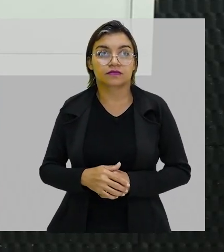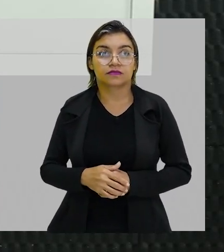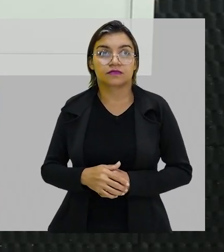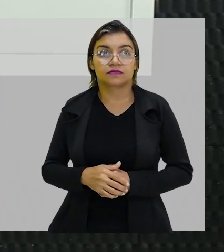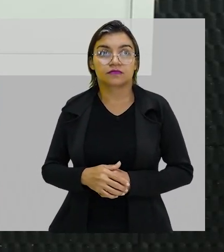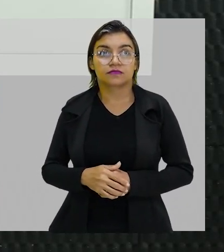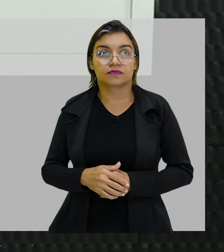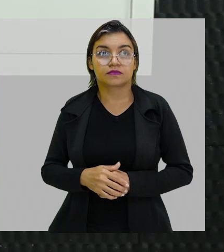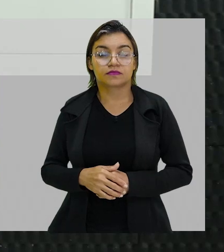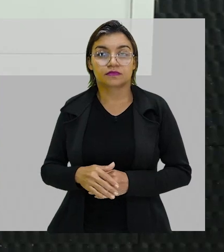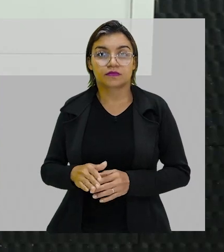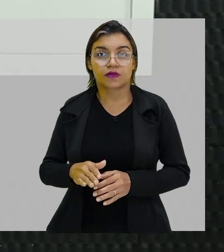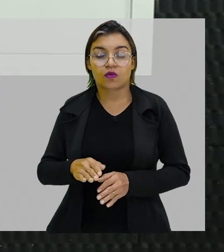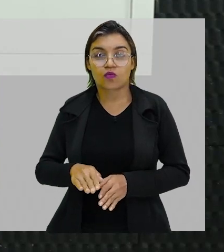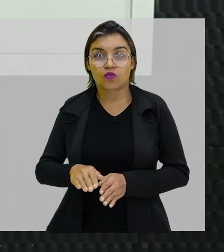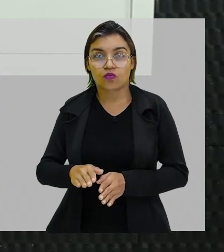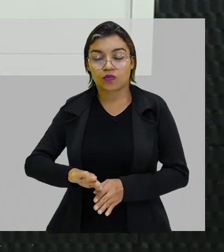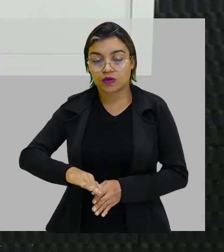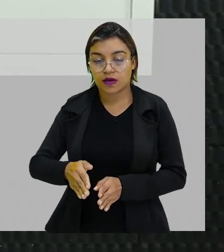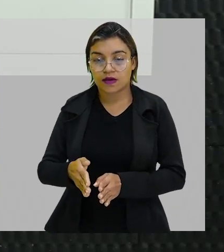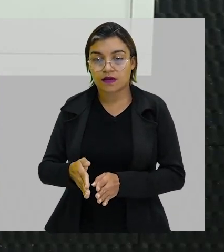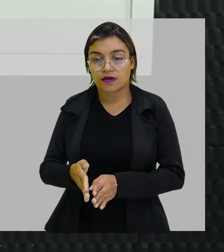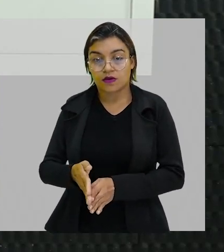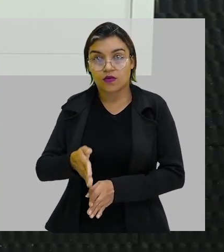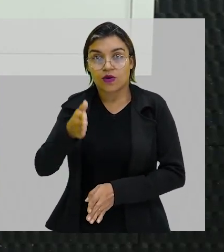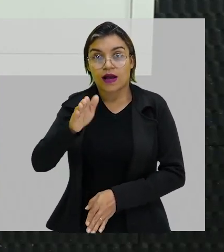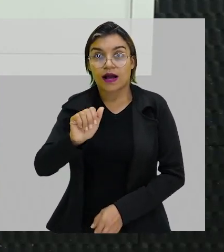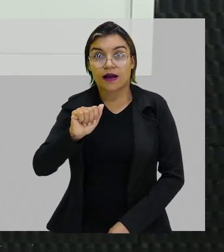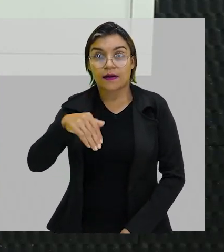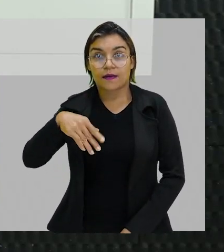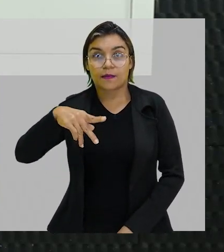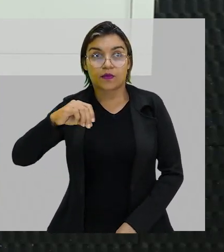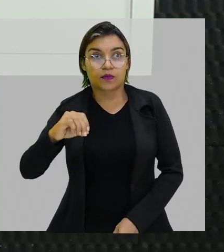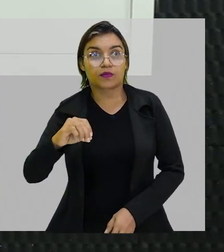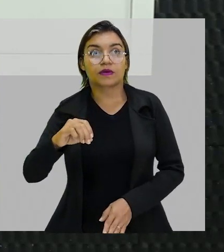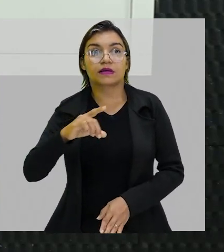né, neste sentido. E nós vamos ter o vetor normal